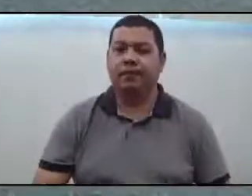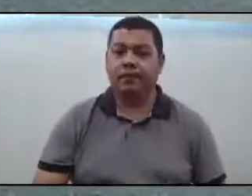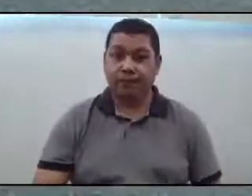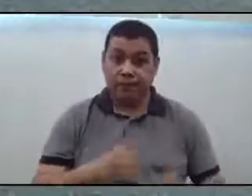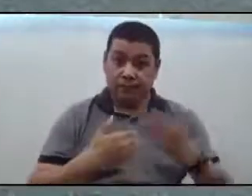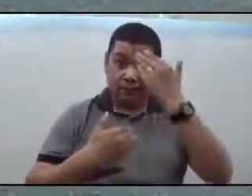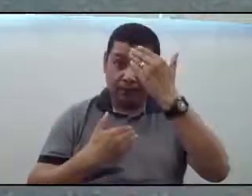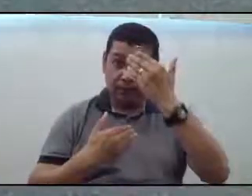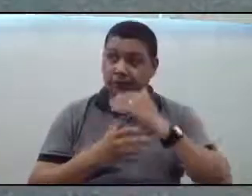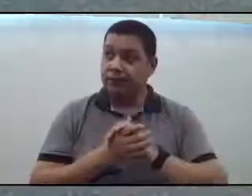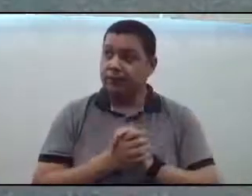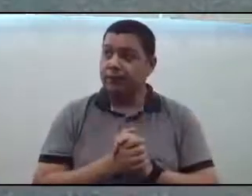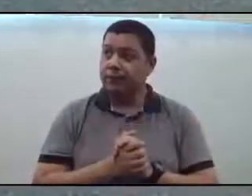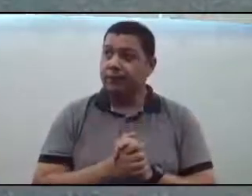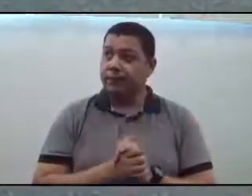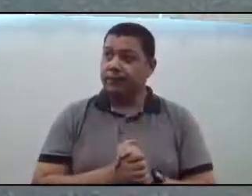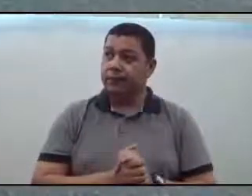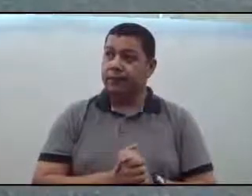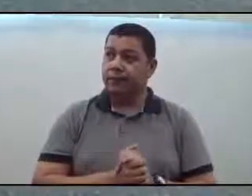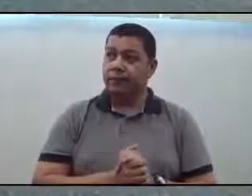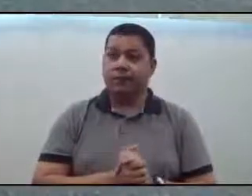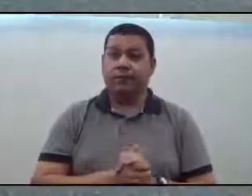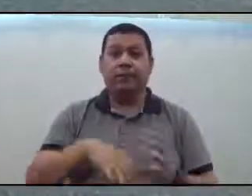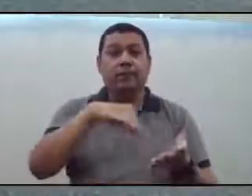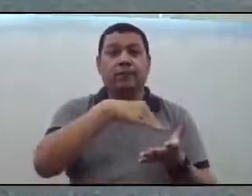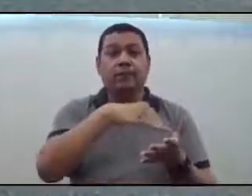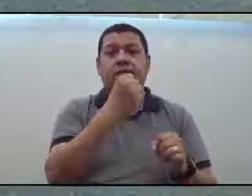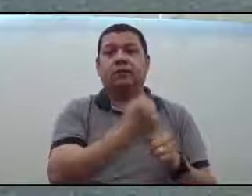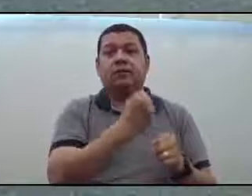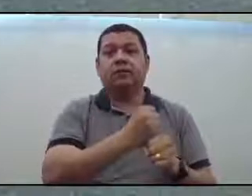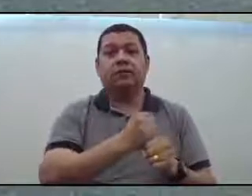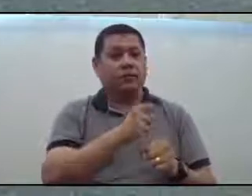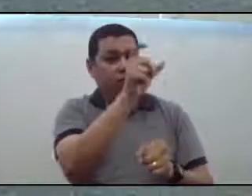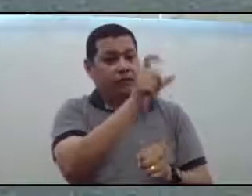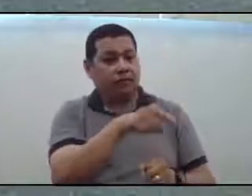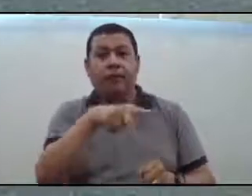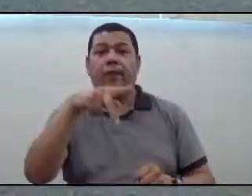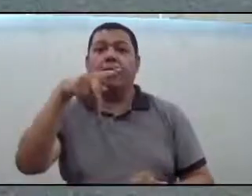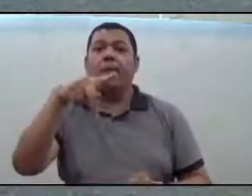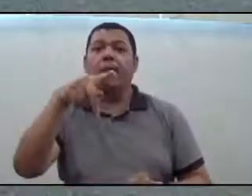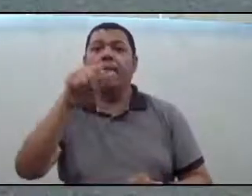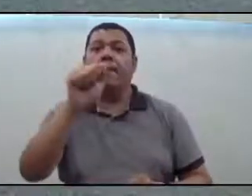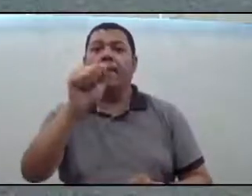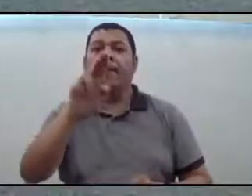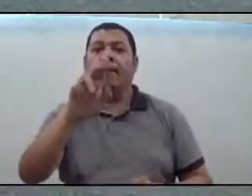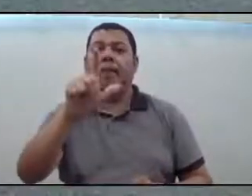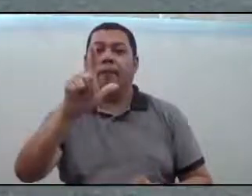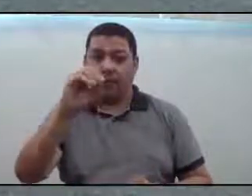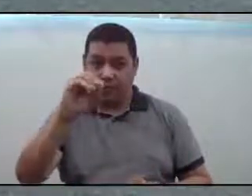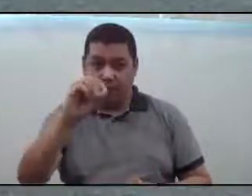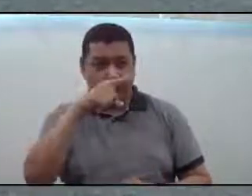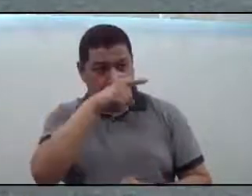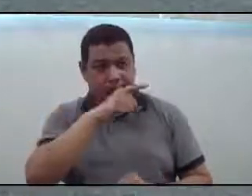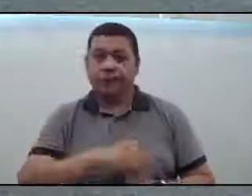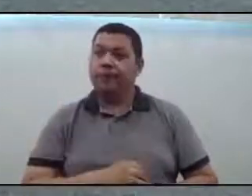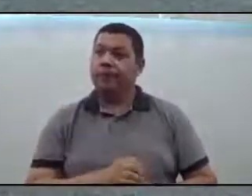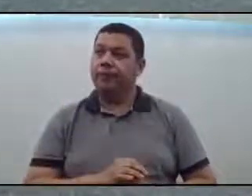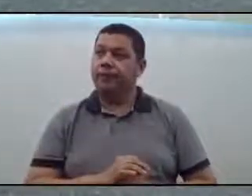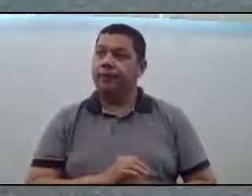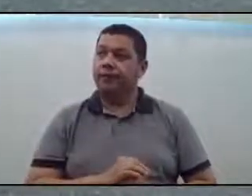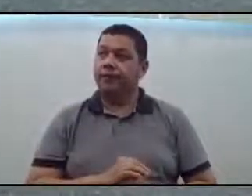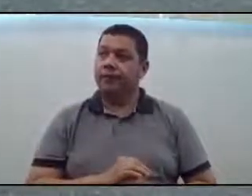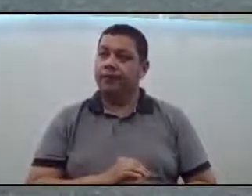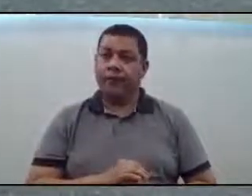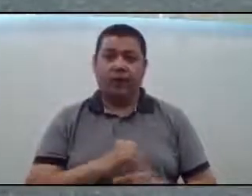Agradecer a pessoa do secretário de obra, o senhor Paulo, por ter atendido o distrito de